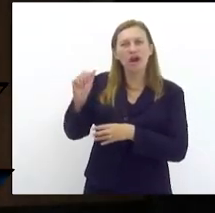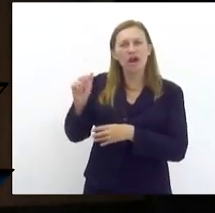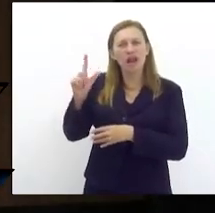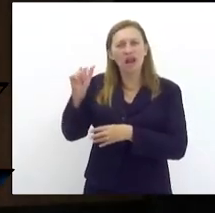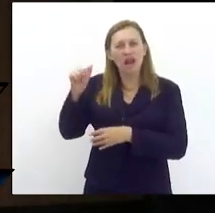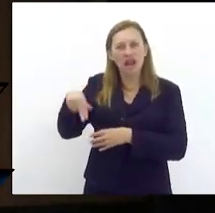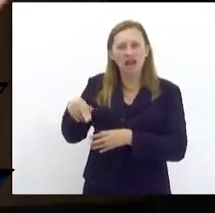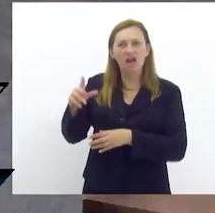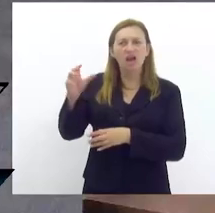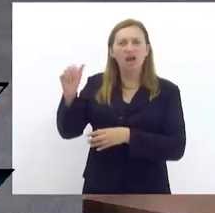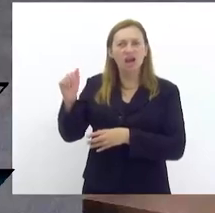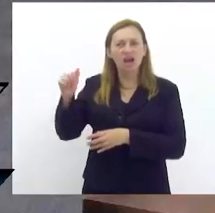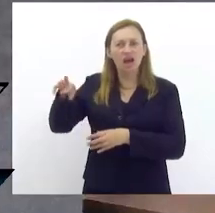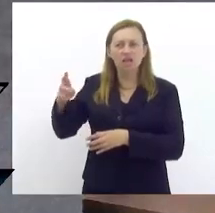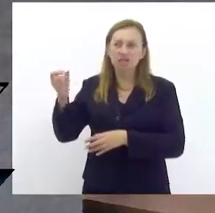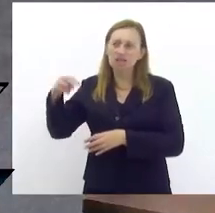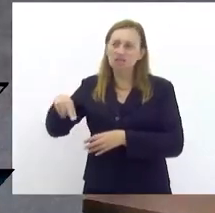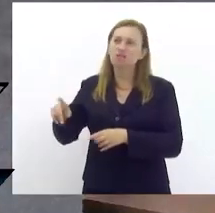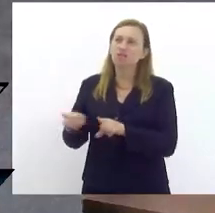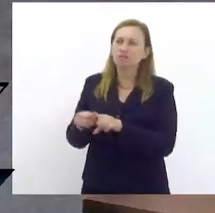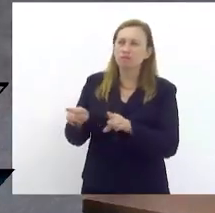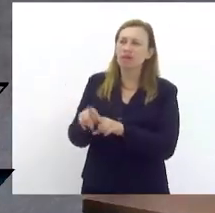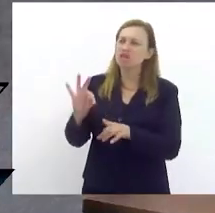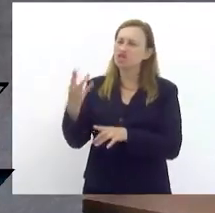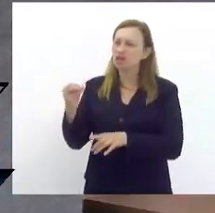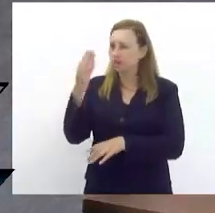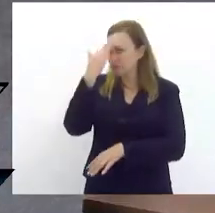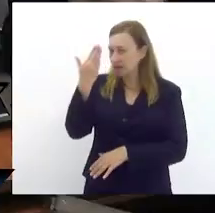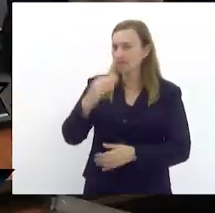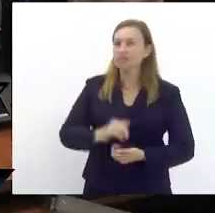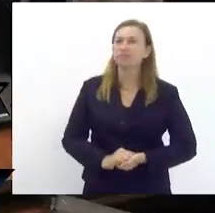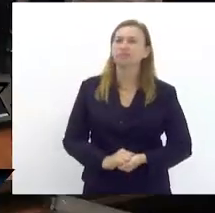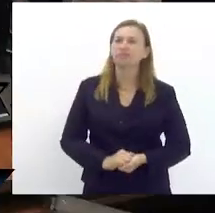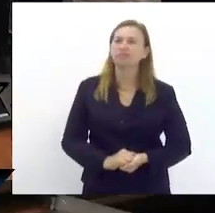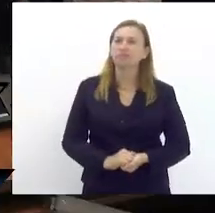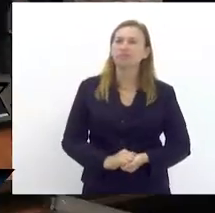Deputado Anderson Deputado Tiago obrigado